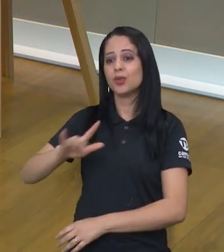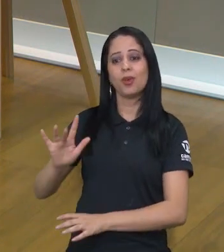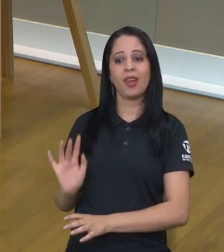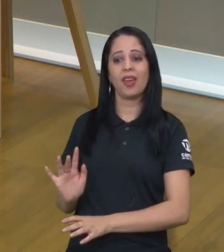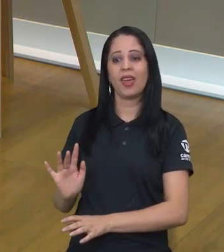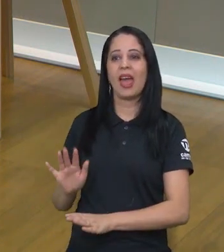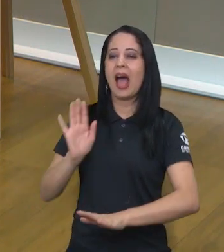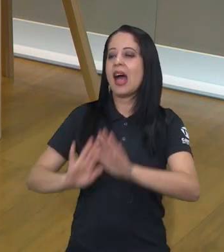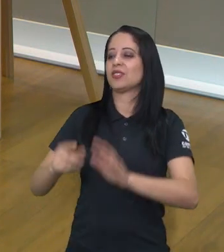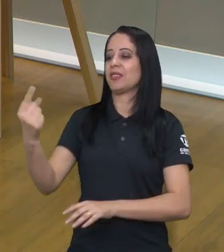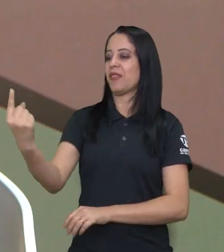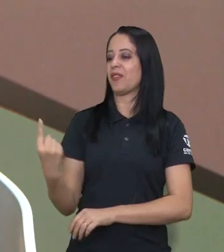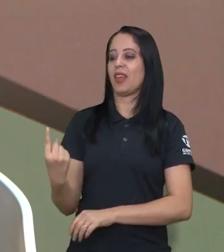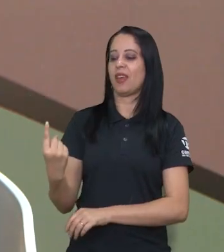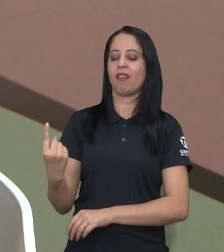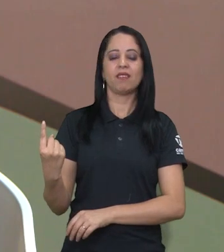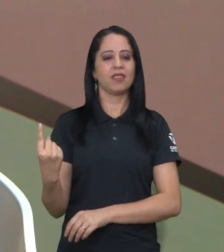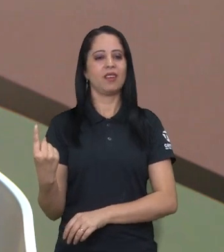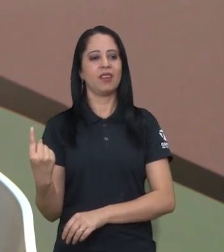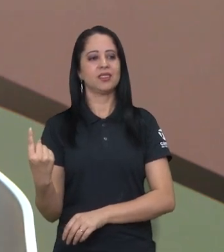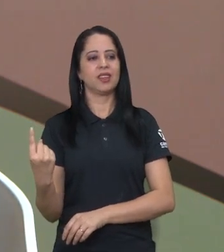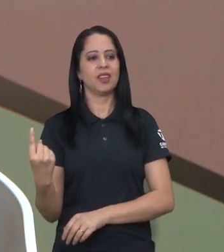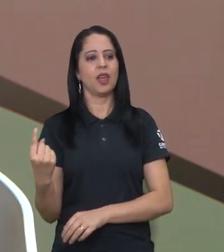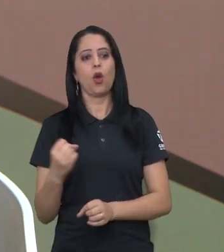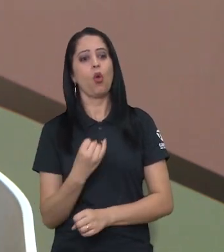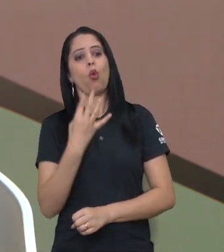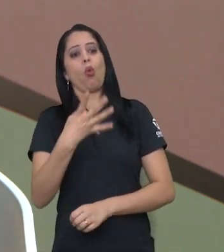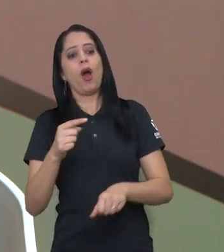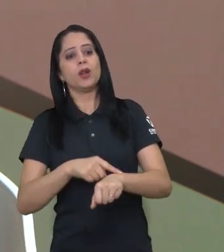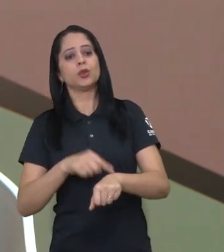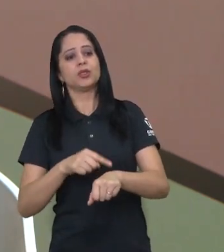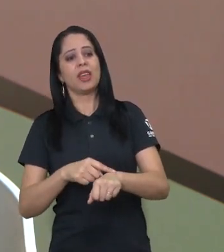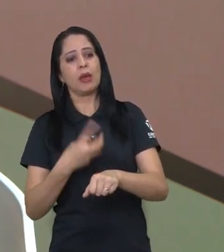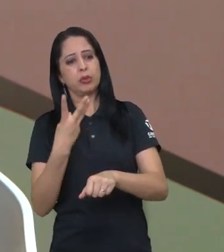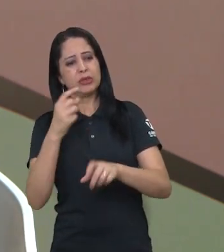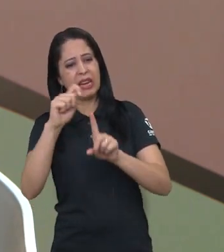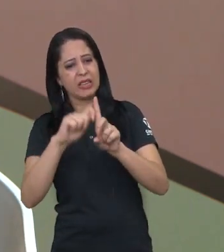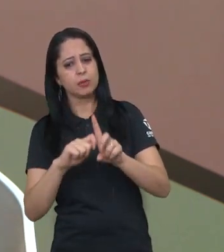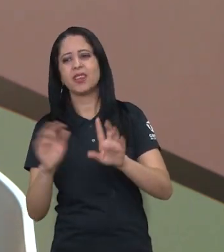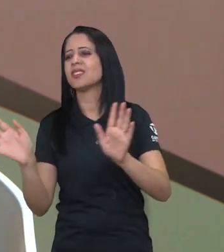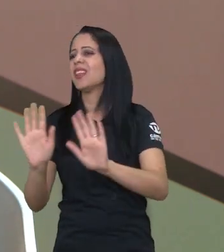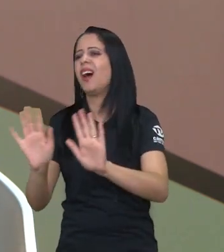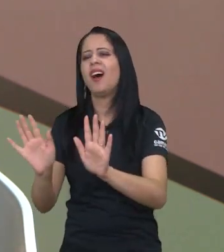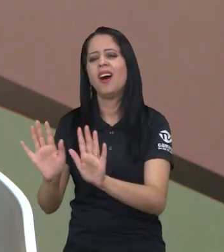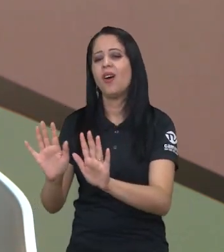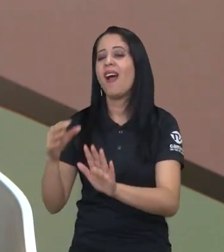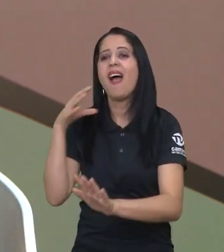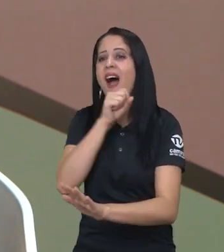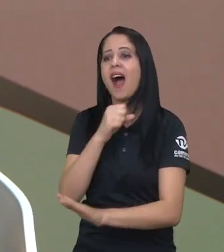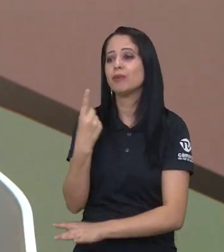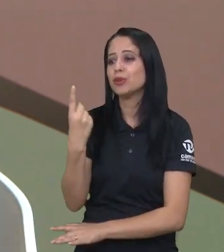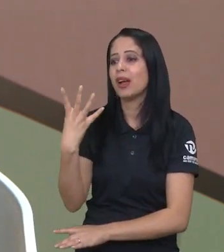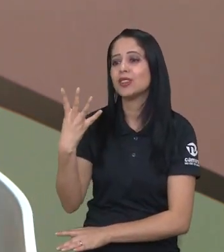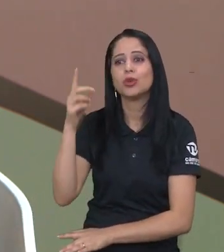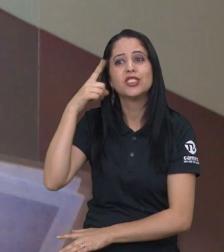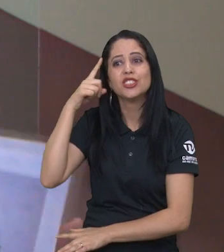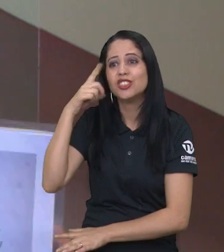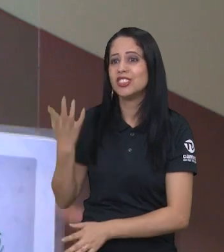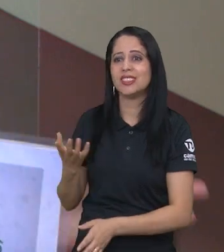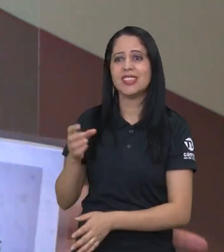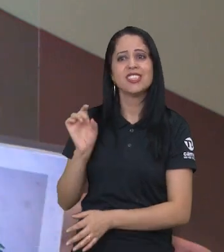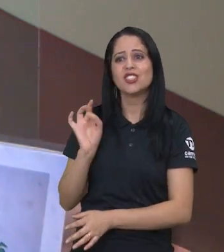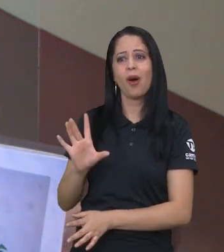acha, às vezes a paciente chega no consultório e fala assim, doutora, mas quanto tempo leva às vezes? 3 meses? Eu falo, não, pelo amor de Deus, vai levar 14 dias, mais